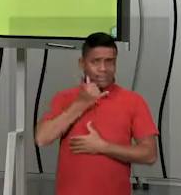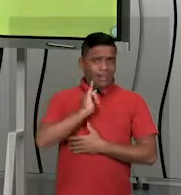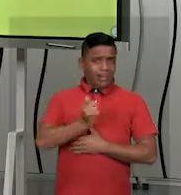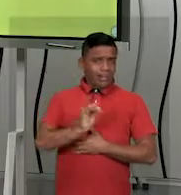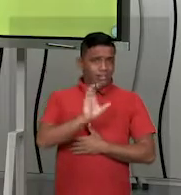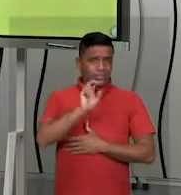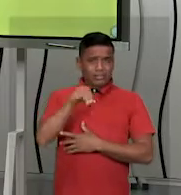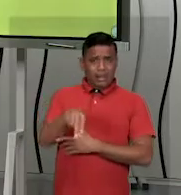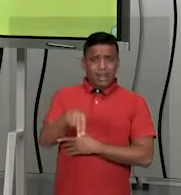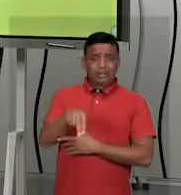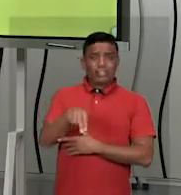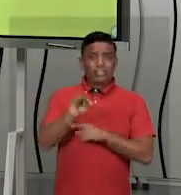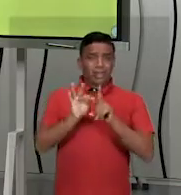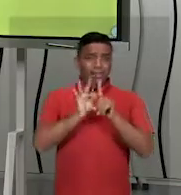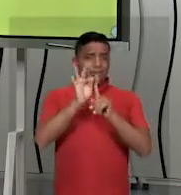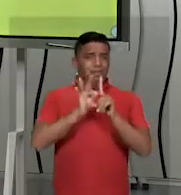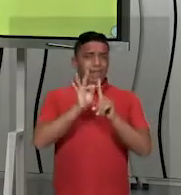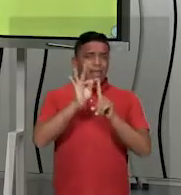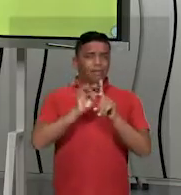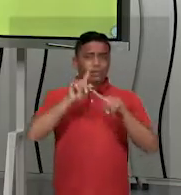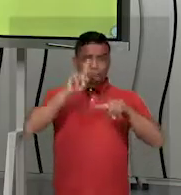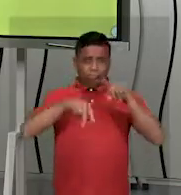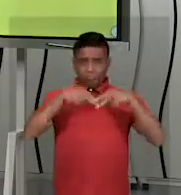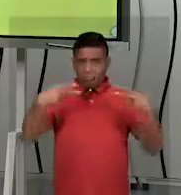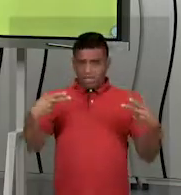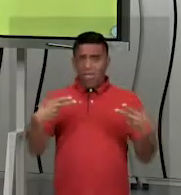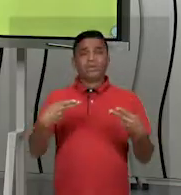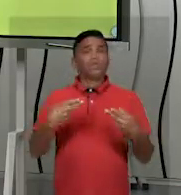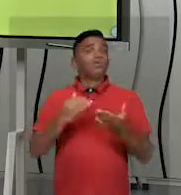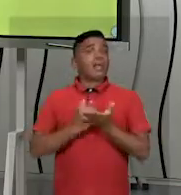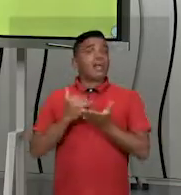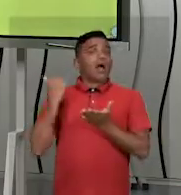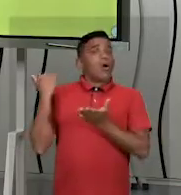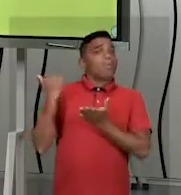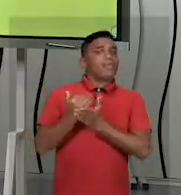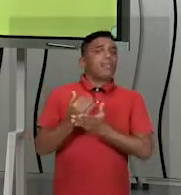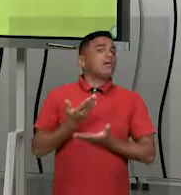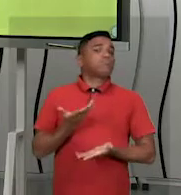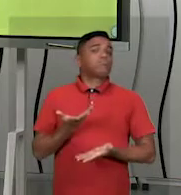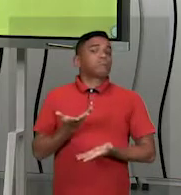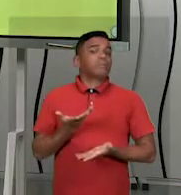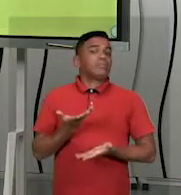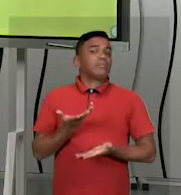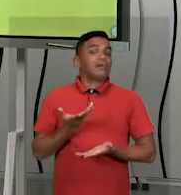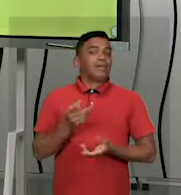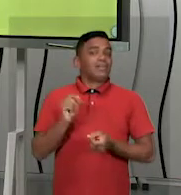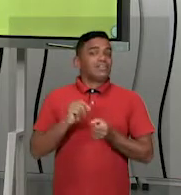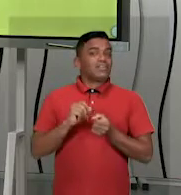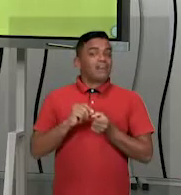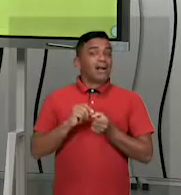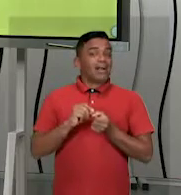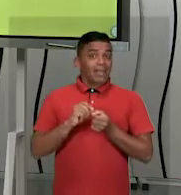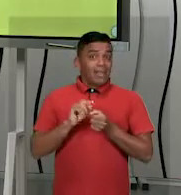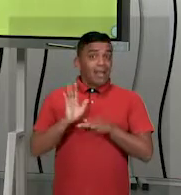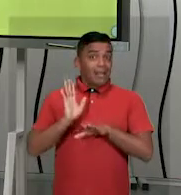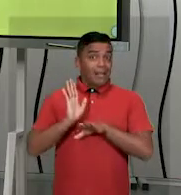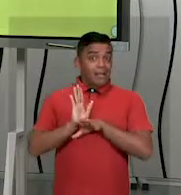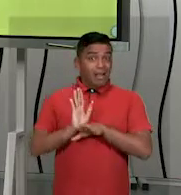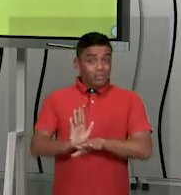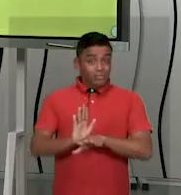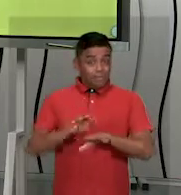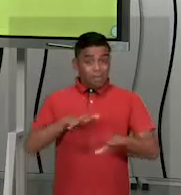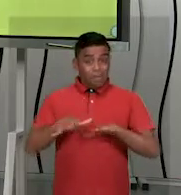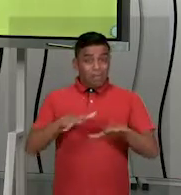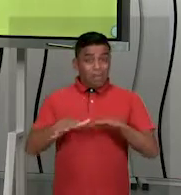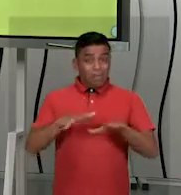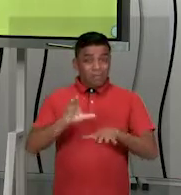cinética, a temperatura de um corpo vai aumentar quando? Quando você aumentar a energia cinética. Então, se você